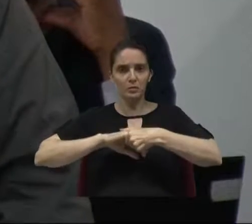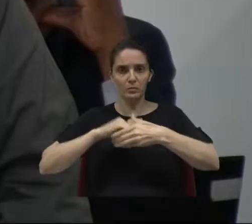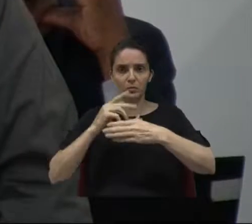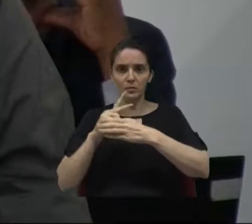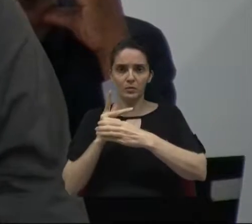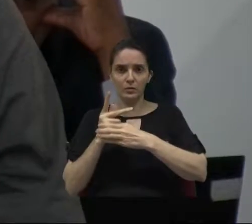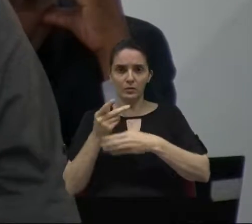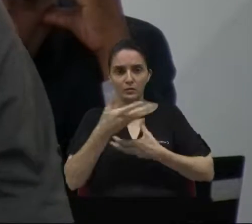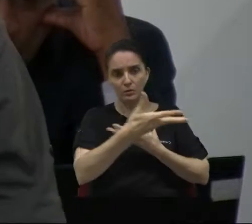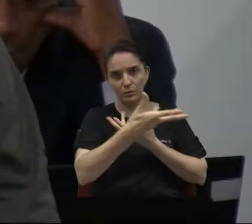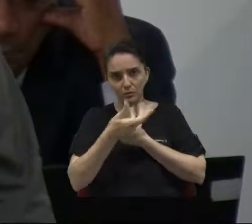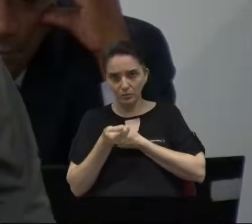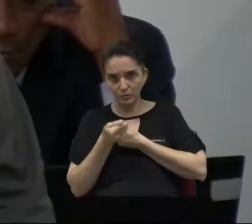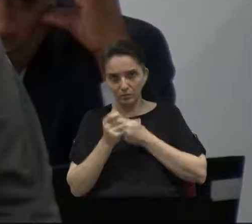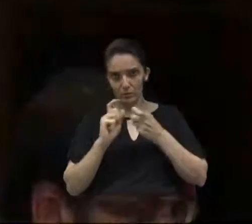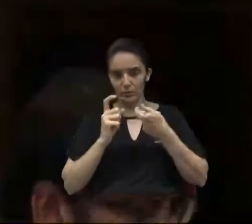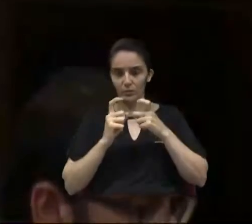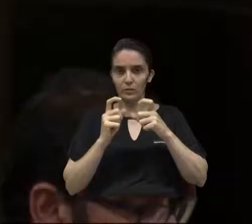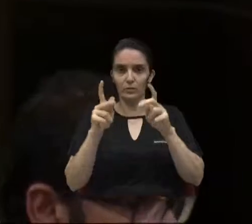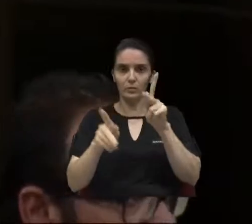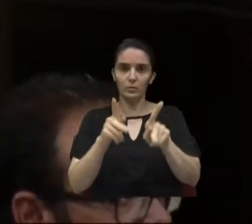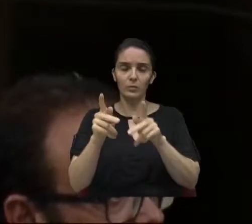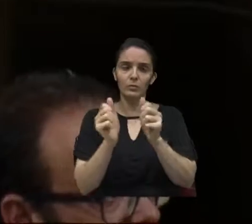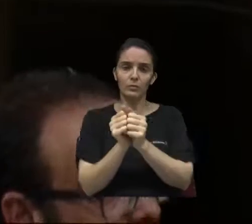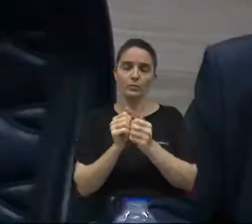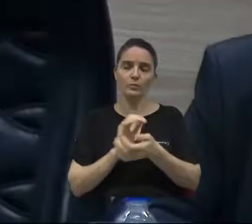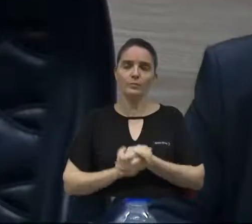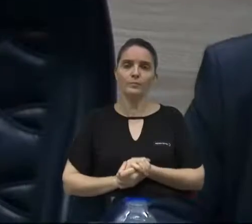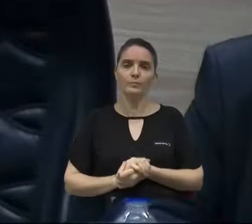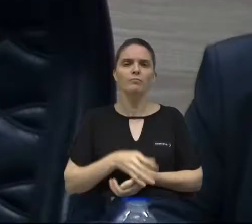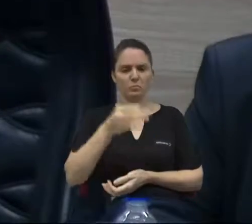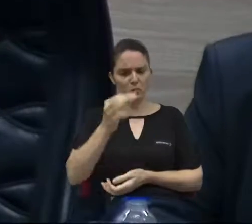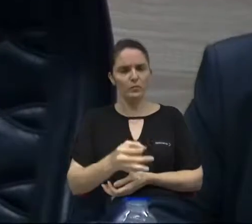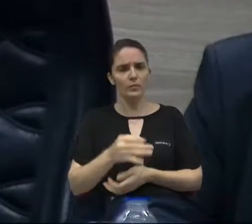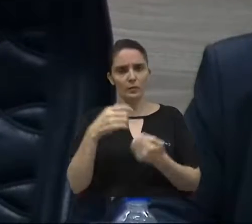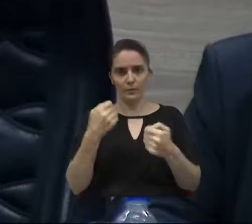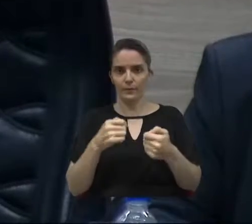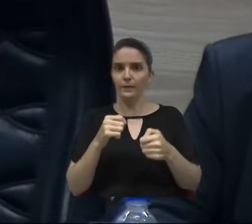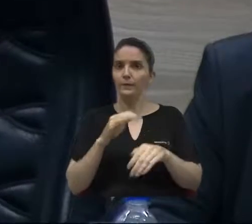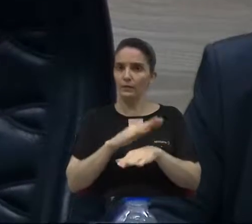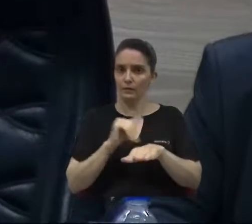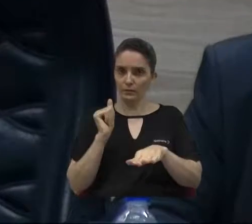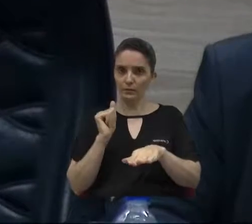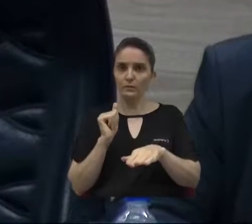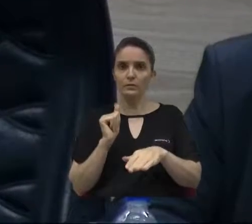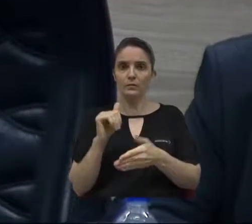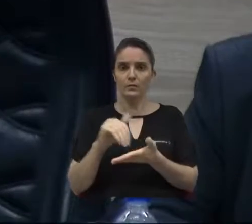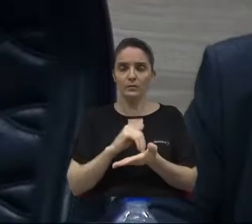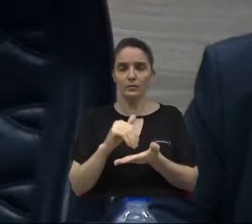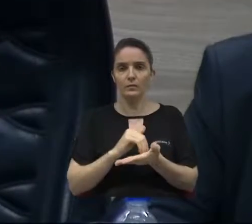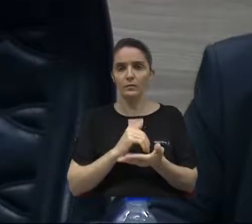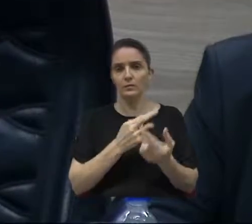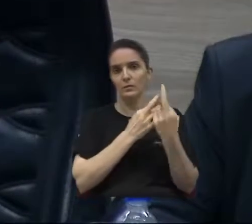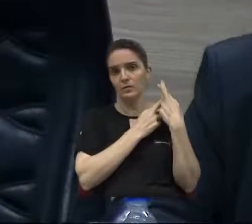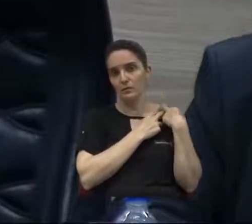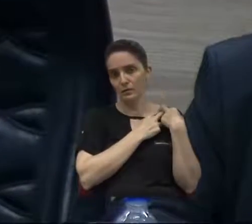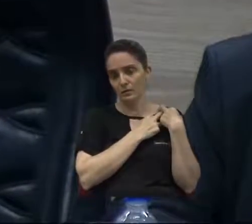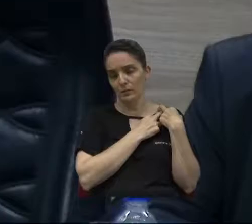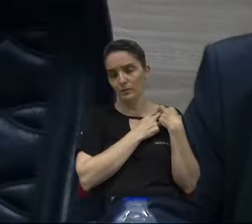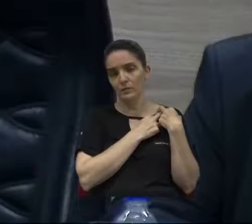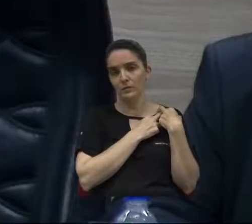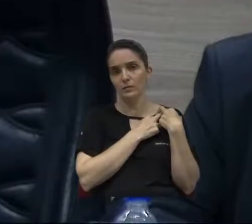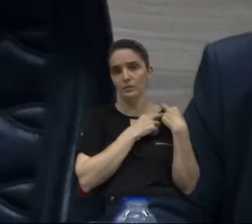querer chamar uma audiência pública. Com certeza. E teremos que chamá-lo, os secretários responsáveis, se possível até